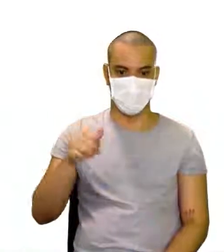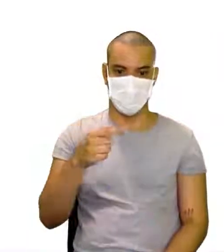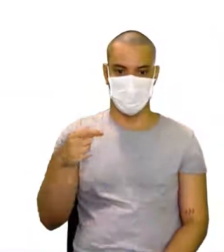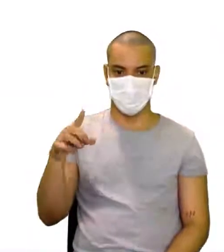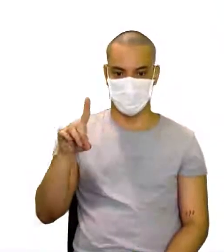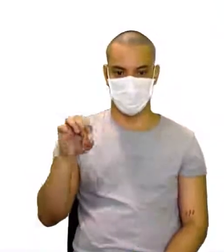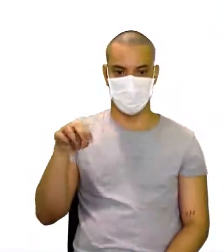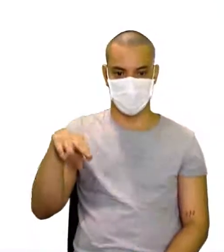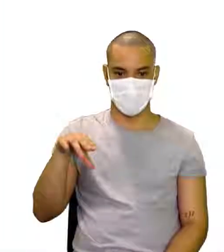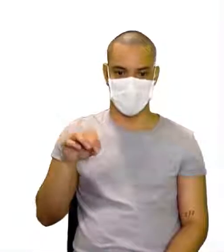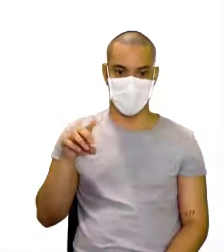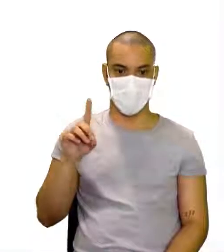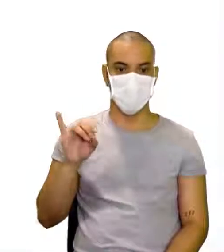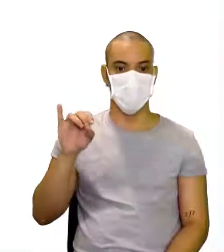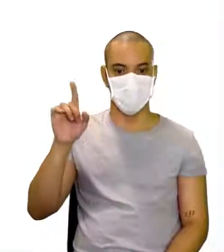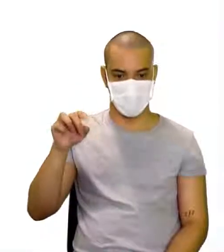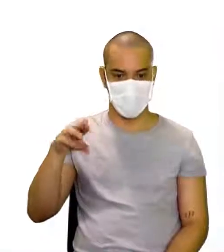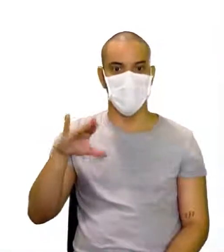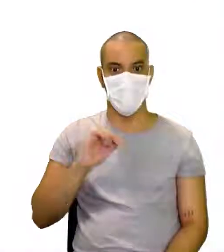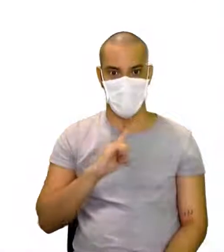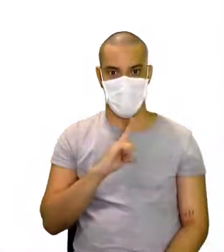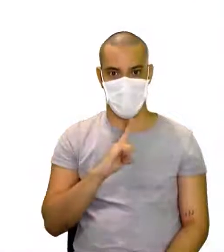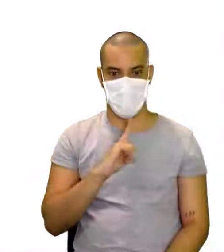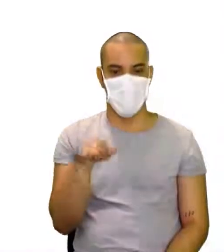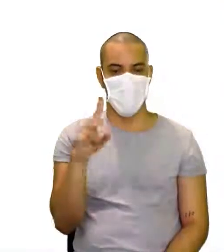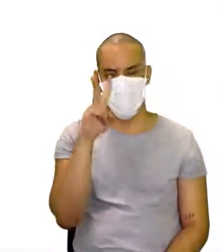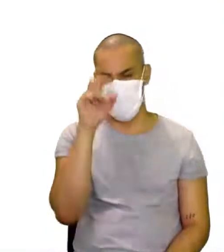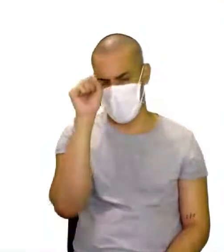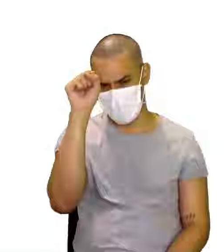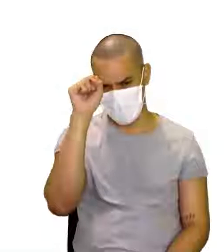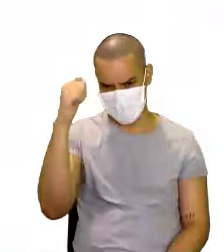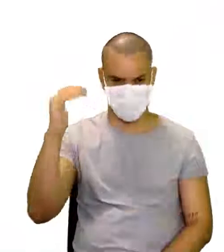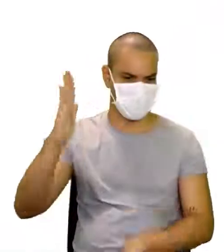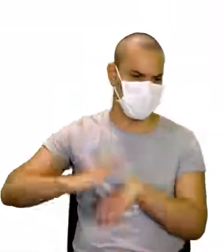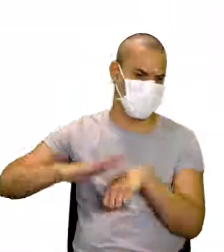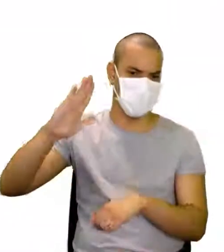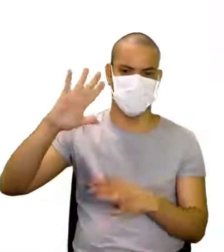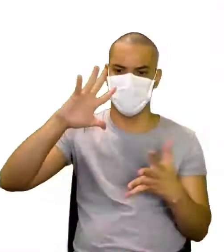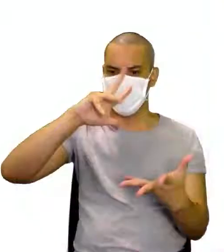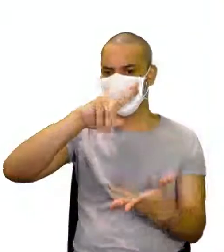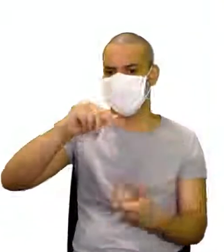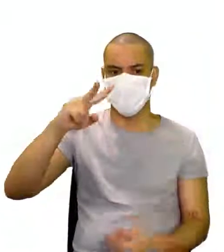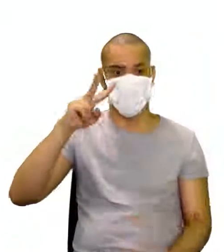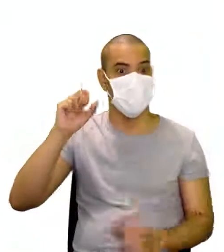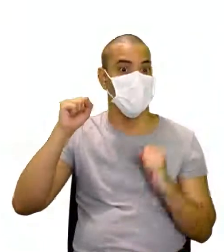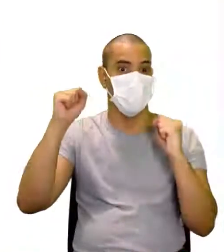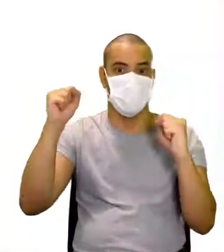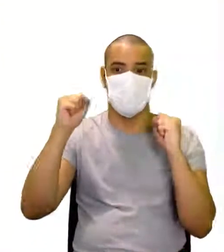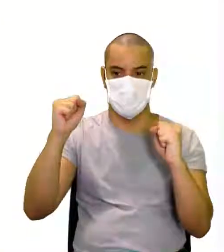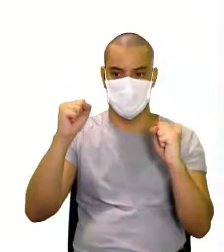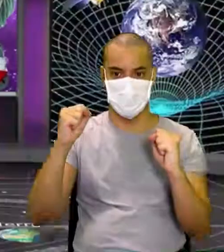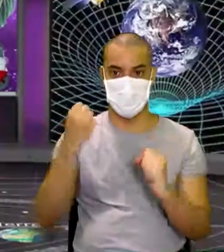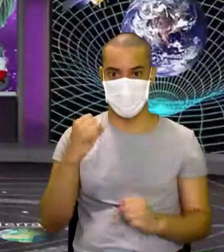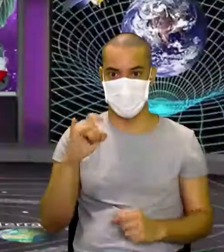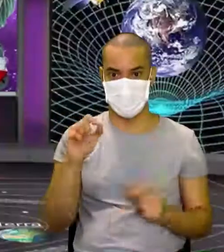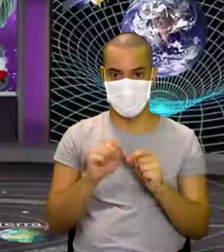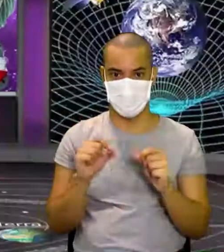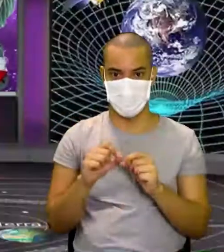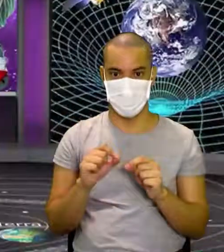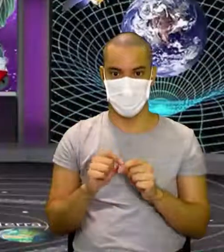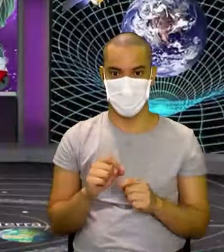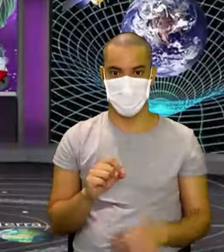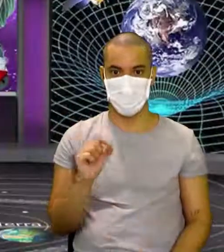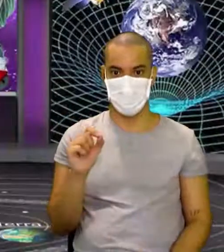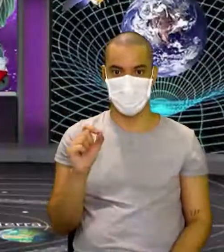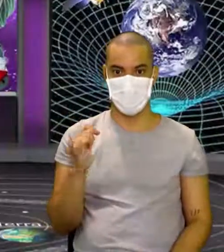tenho 3 dele, ele é bem forte, tá, pessoal? É o mais poderoso que existe no mundo. Então, se você pegar, olha só, aqui da